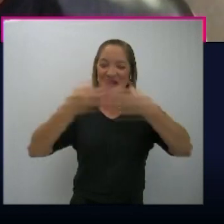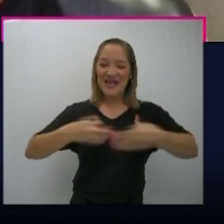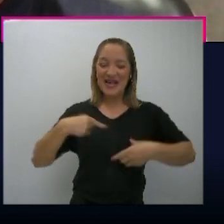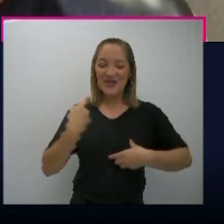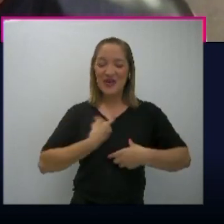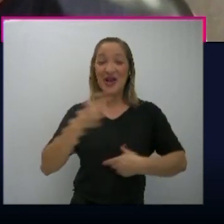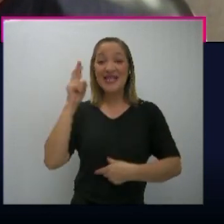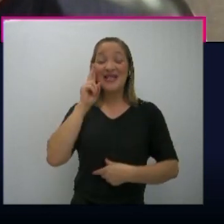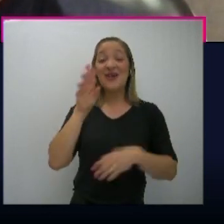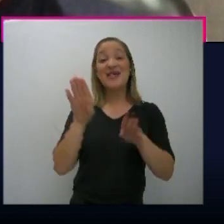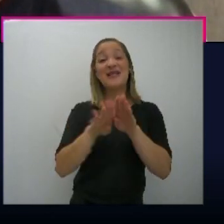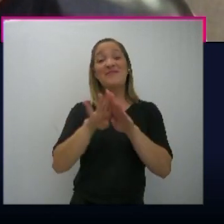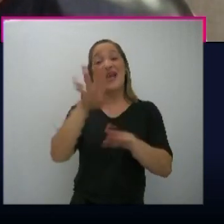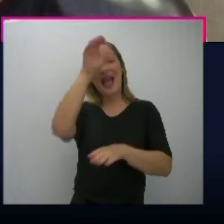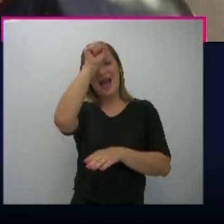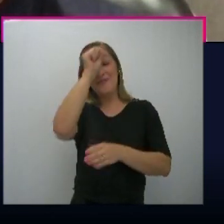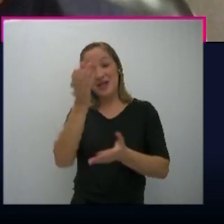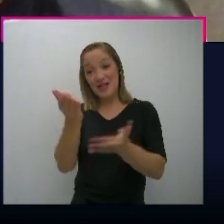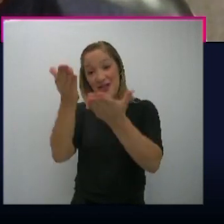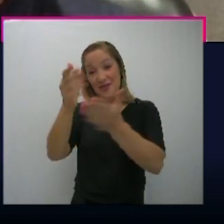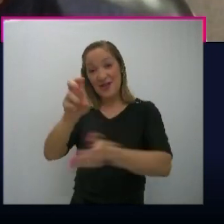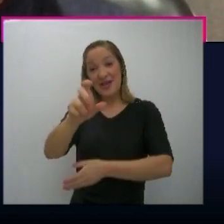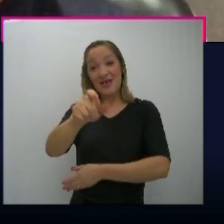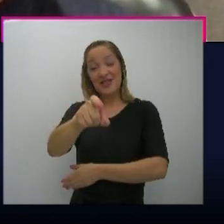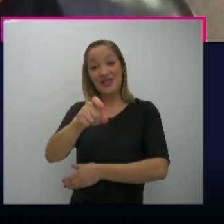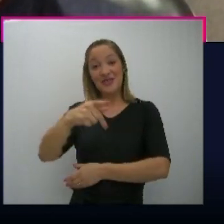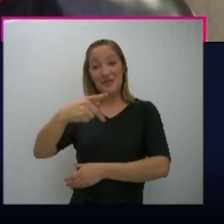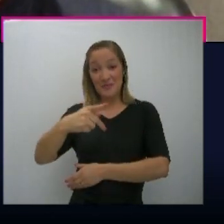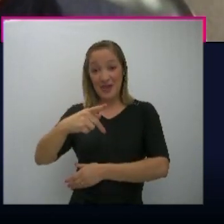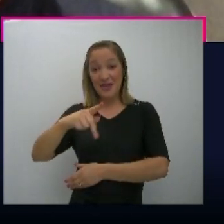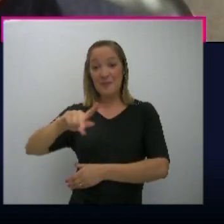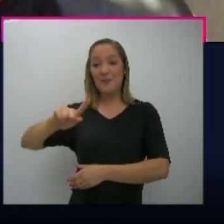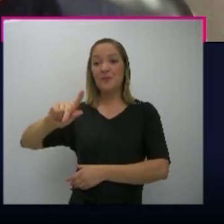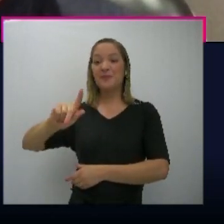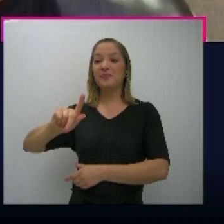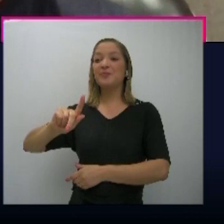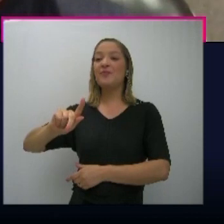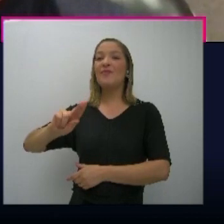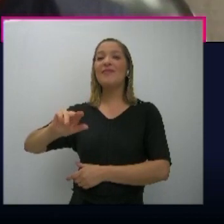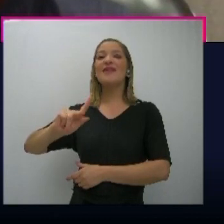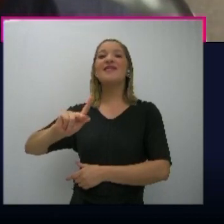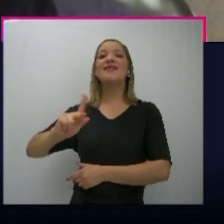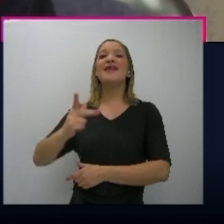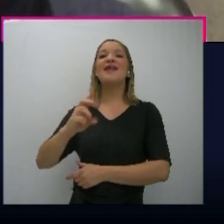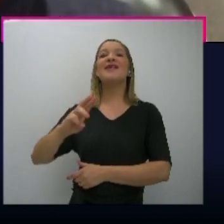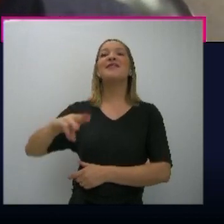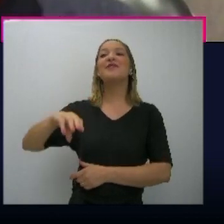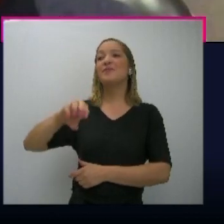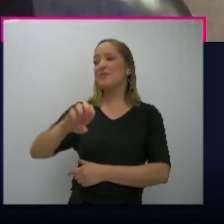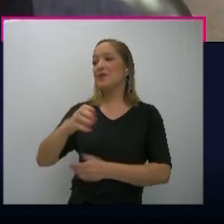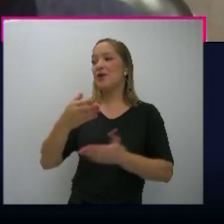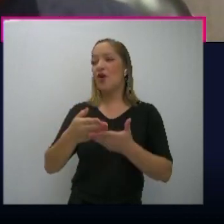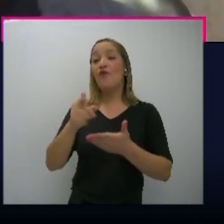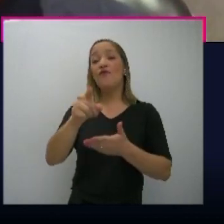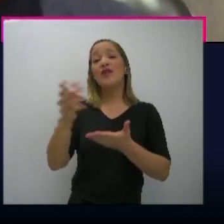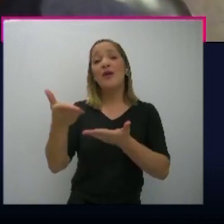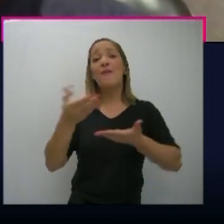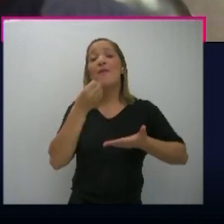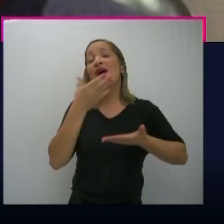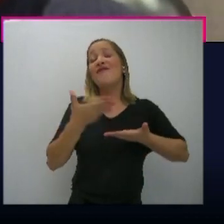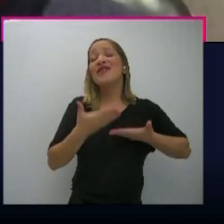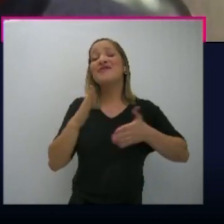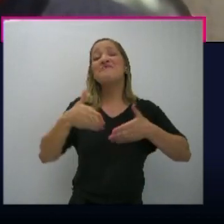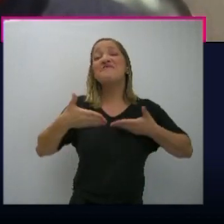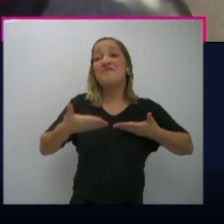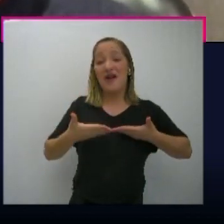e aprender um pouquinho então Guilherme vai XP também é só que a sua voz linda sair Guilherme aqui o pai deixou a gente aqui mas não é